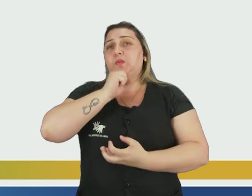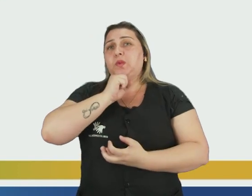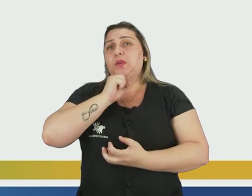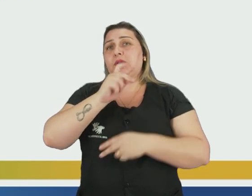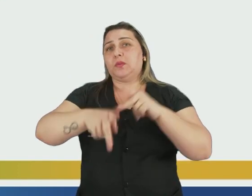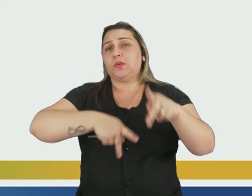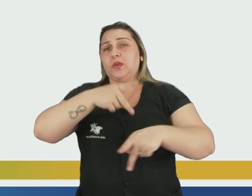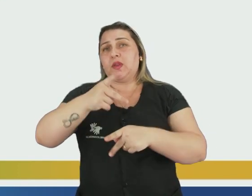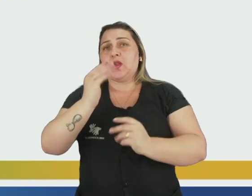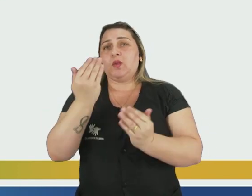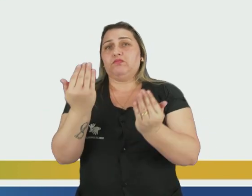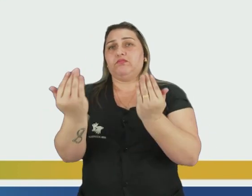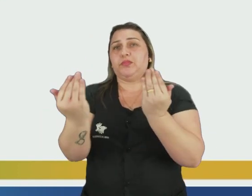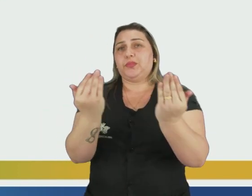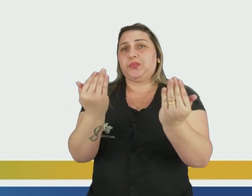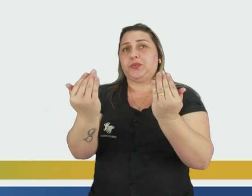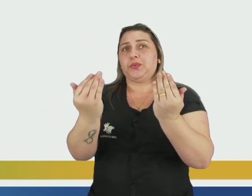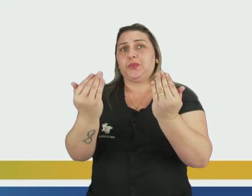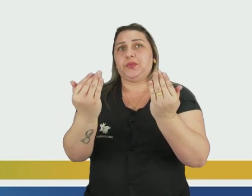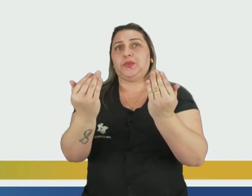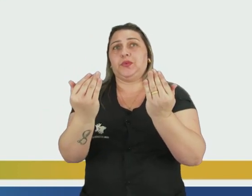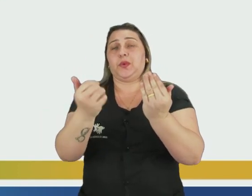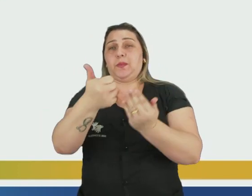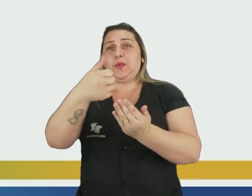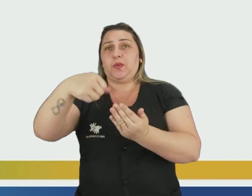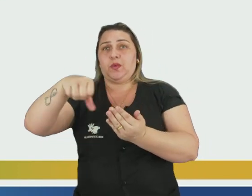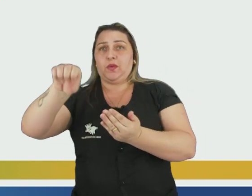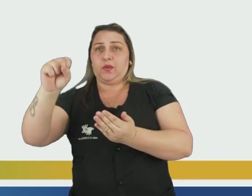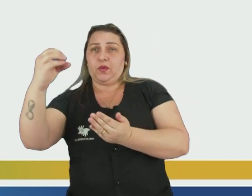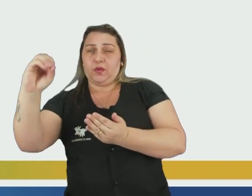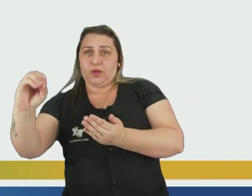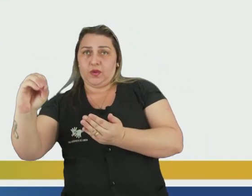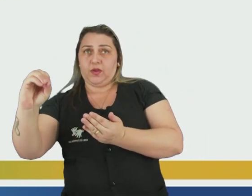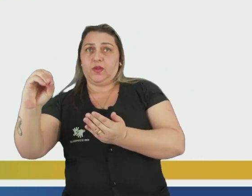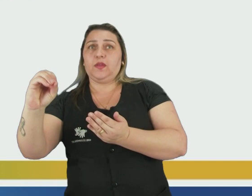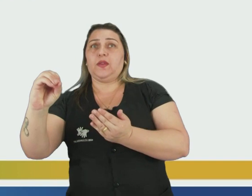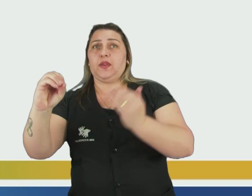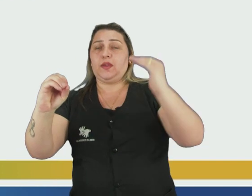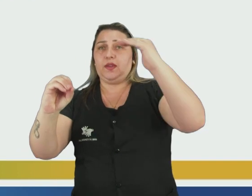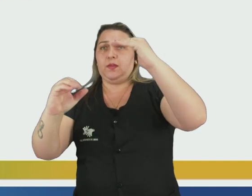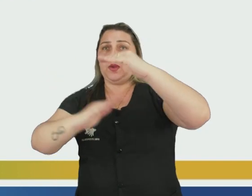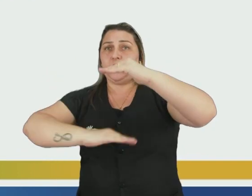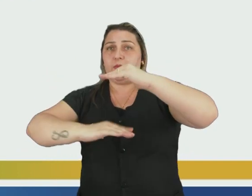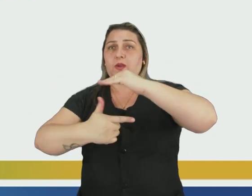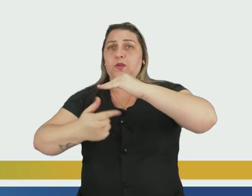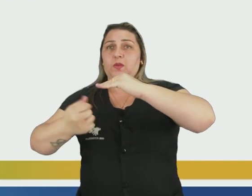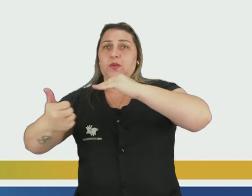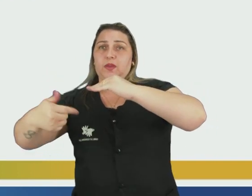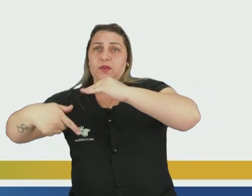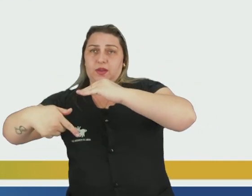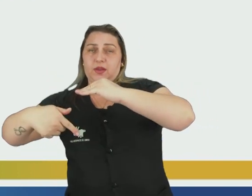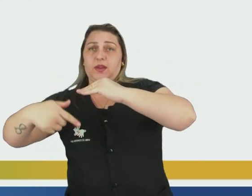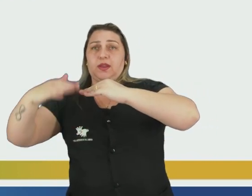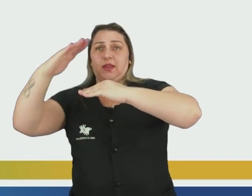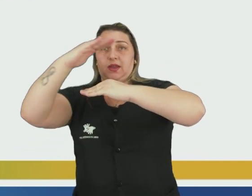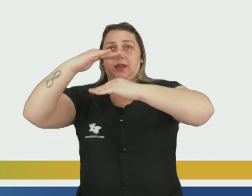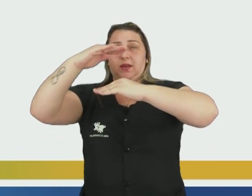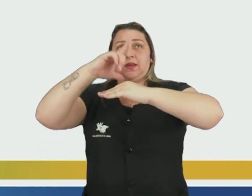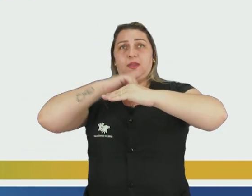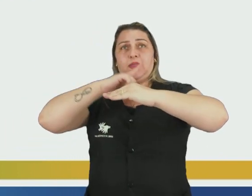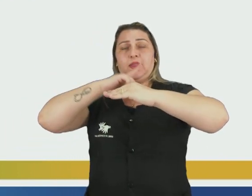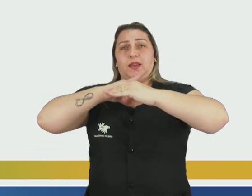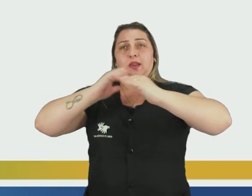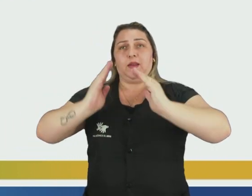É só vocês compararem a pirâmide etária de 1980, que é a de cima, e a de 2017 embaixo. Enquanto na de cima você